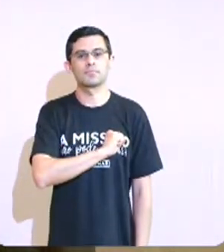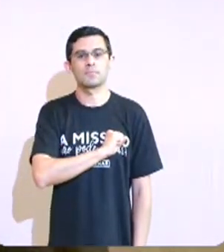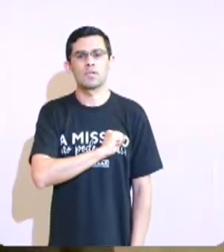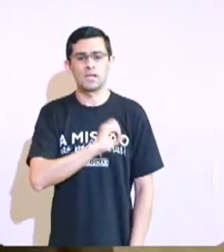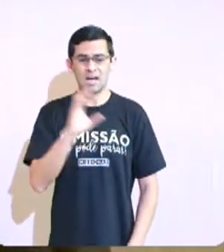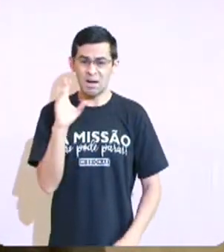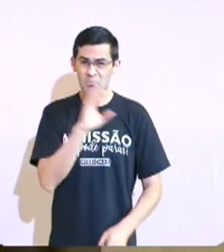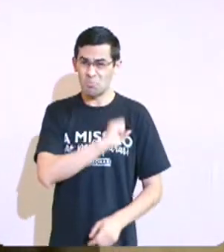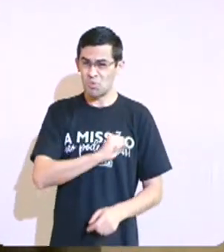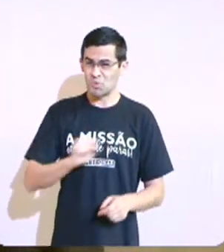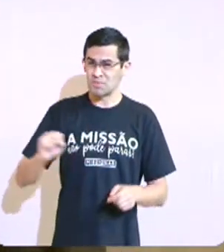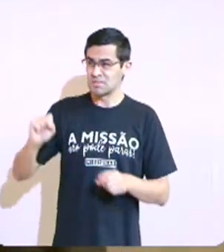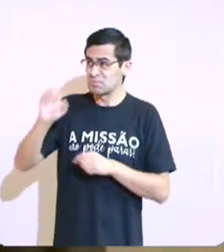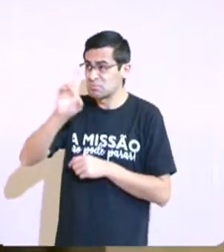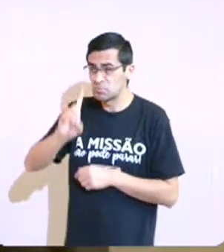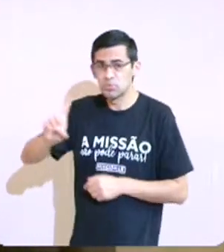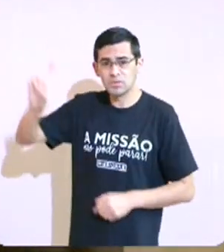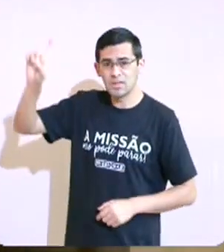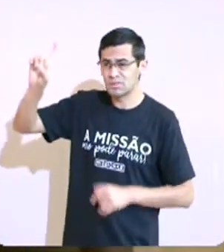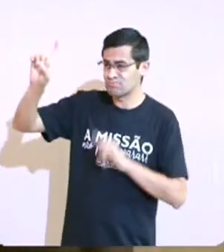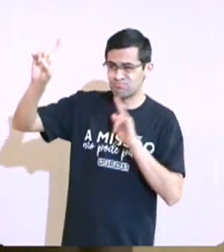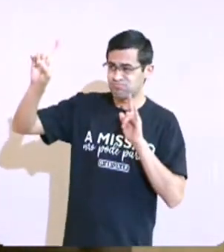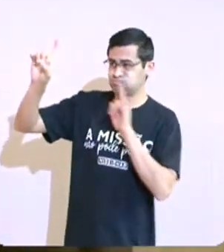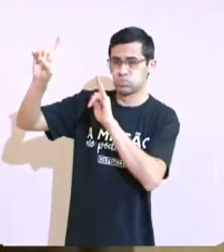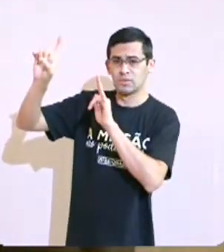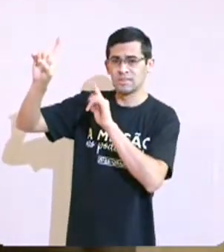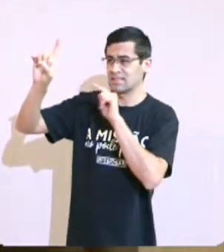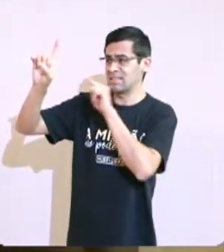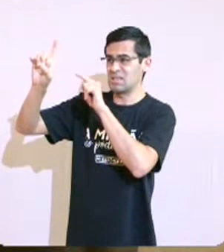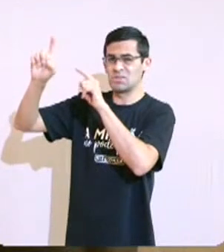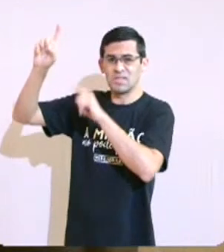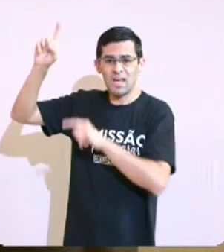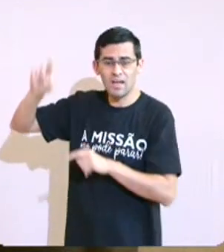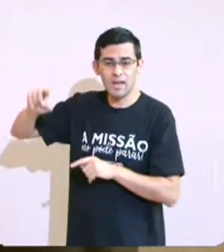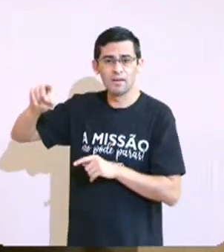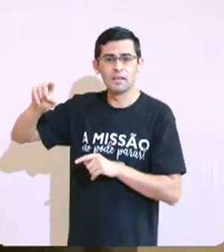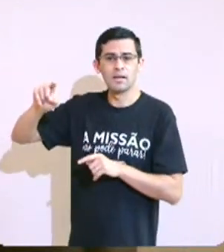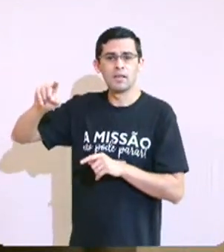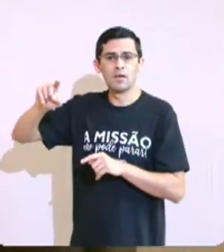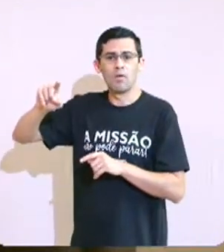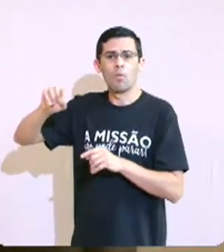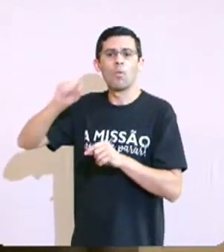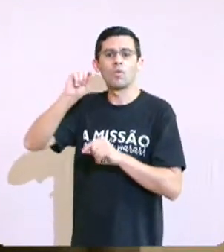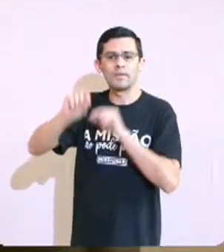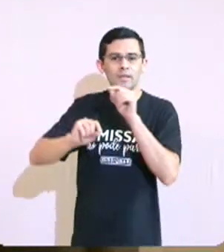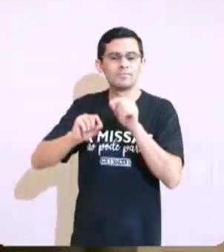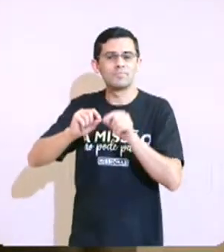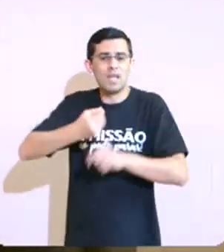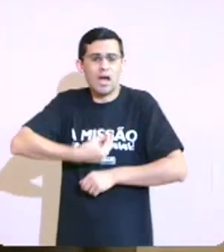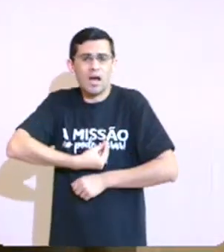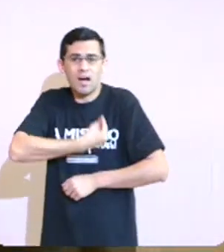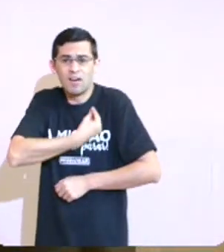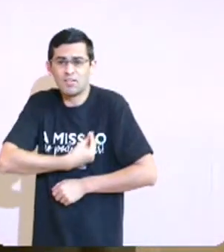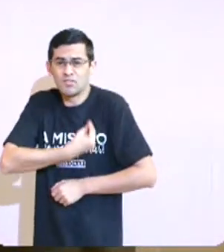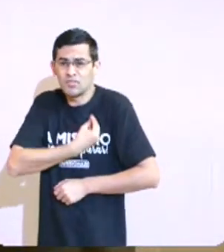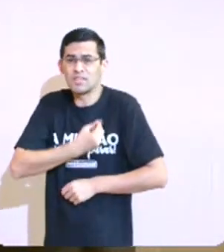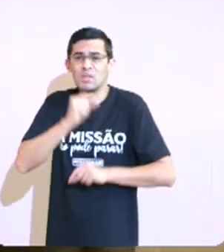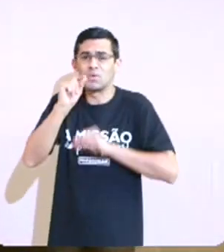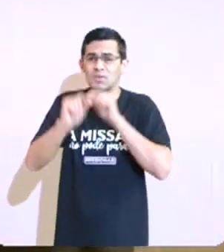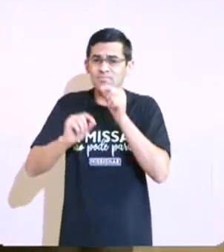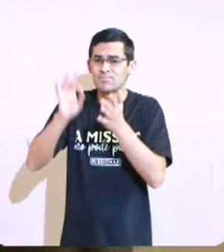Paixão por Cristo, pelo que Cristo é, onde a vida para você perde o